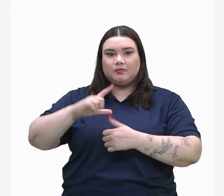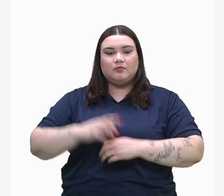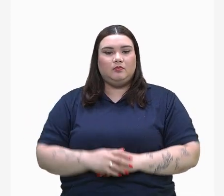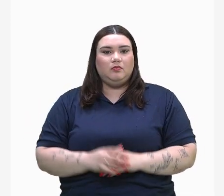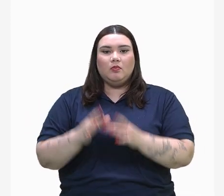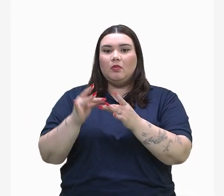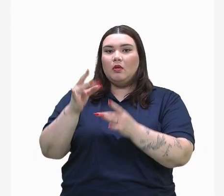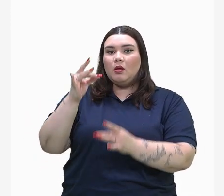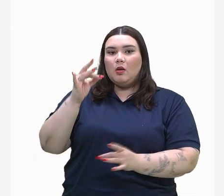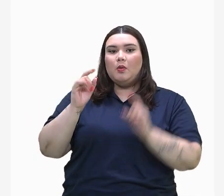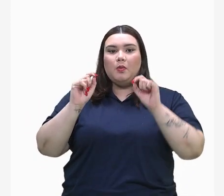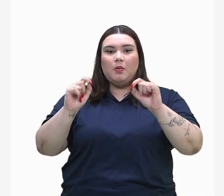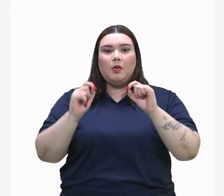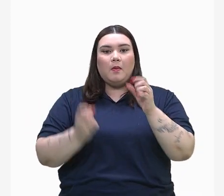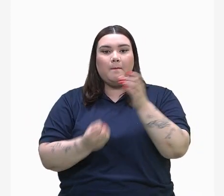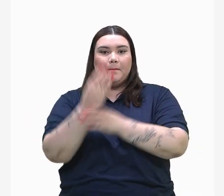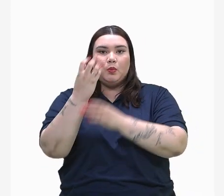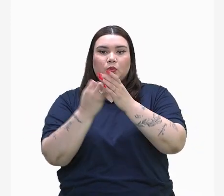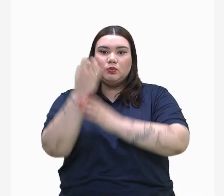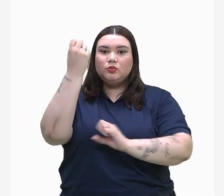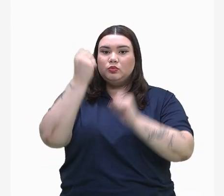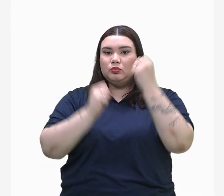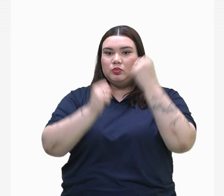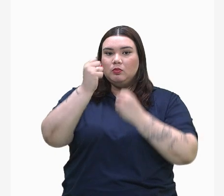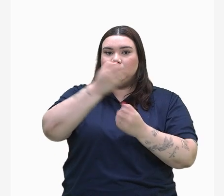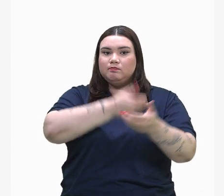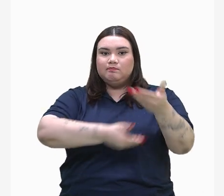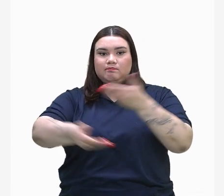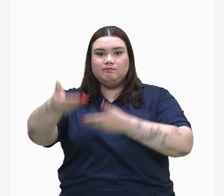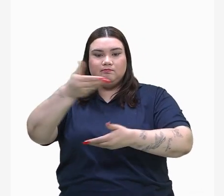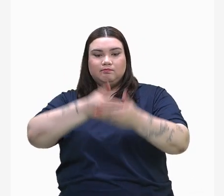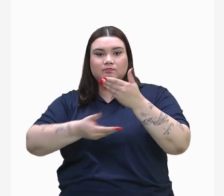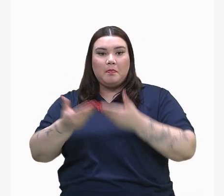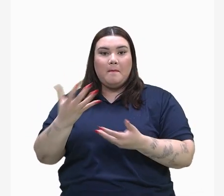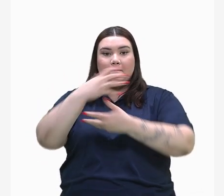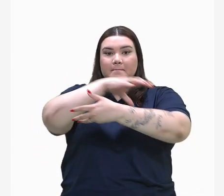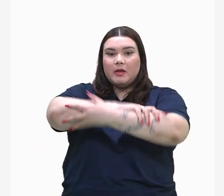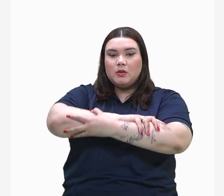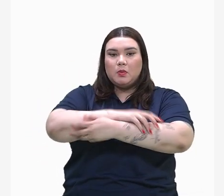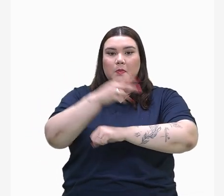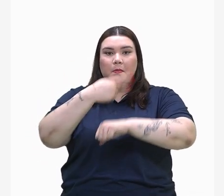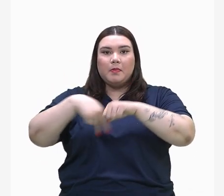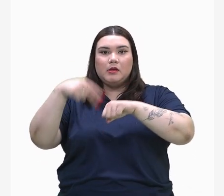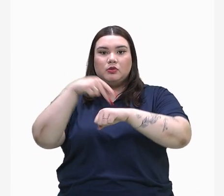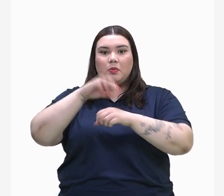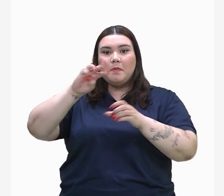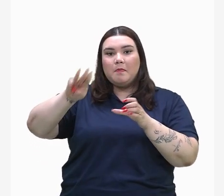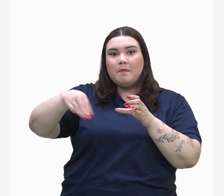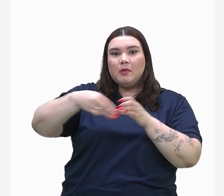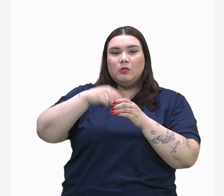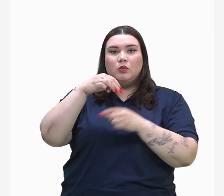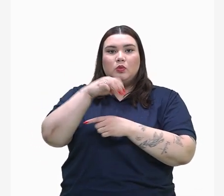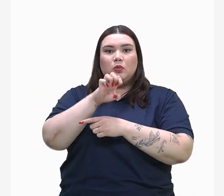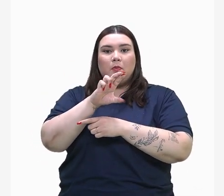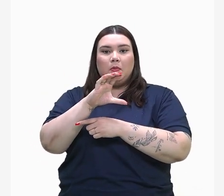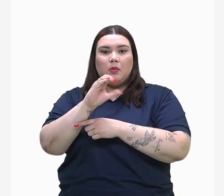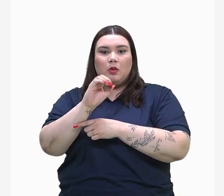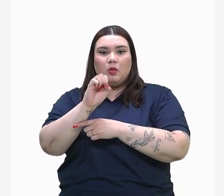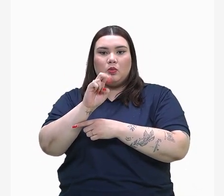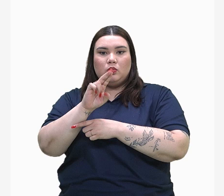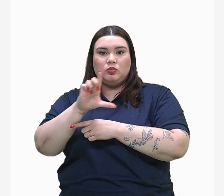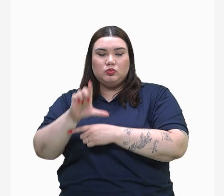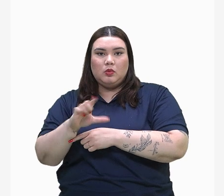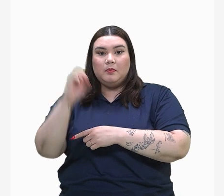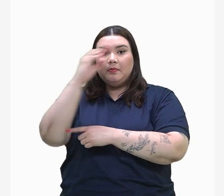O detalhamento, a produção industrial e a cooperação mútua entre os países membros do